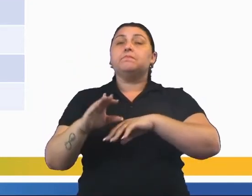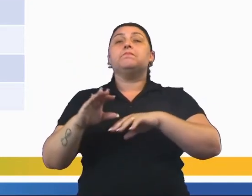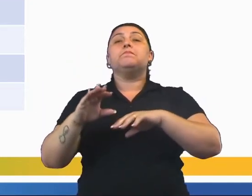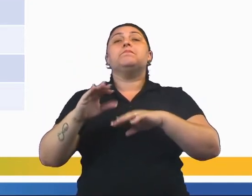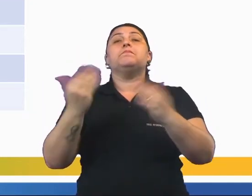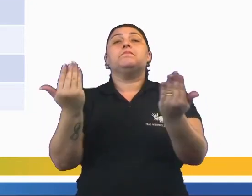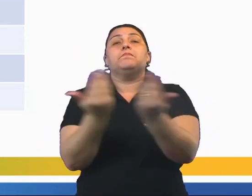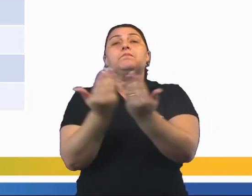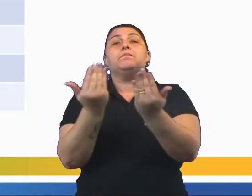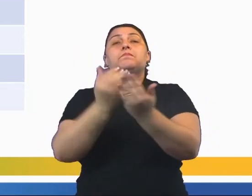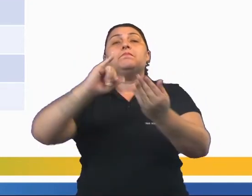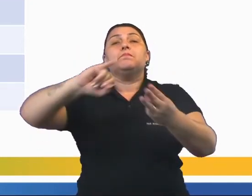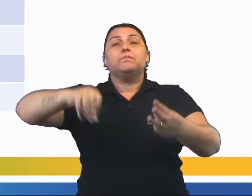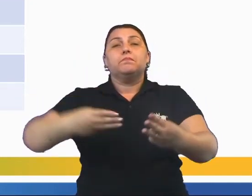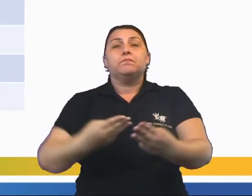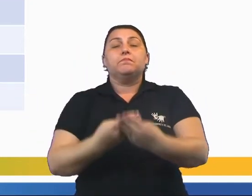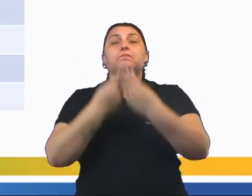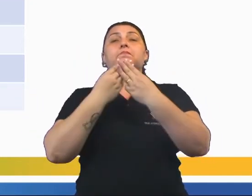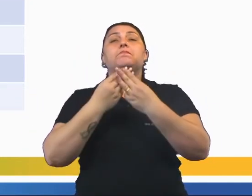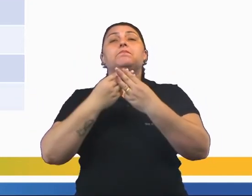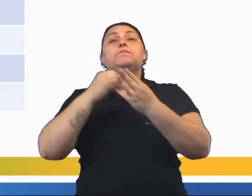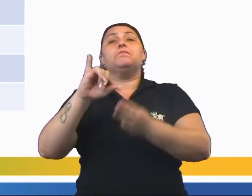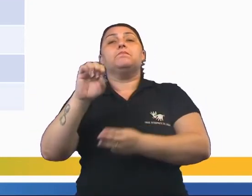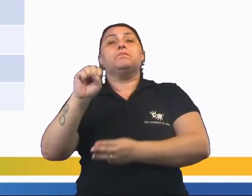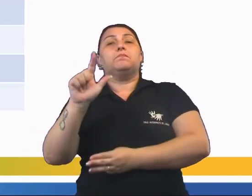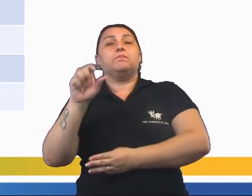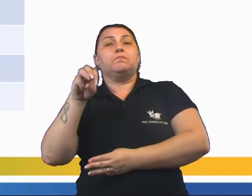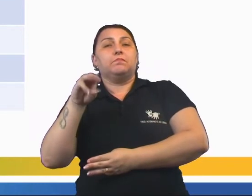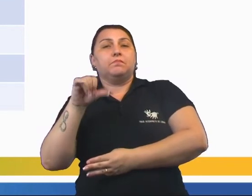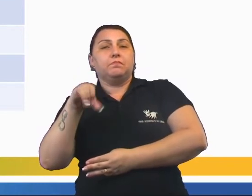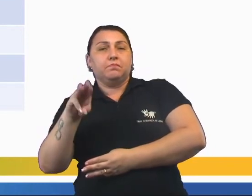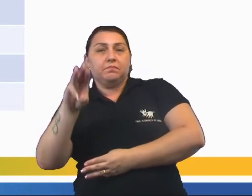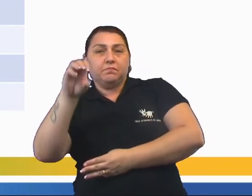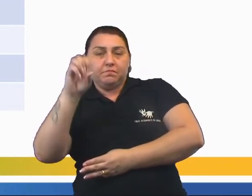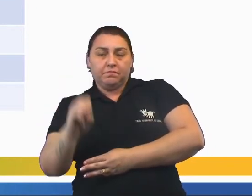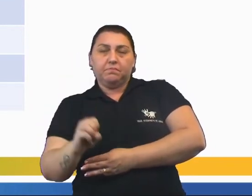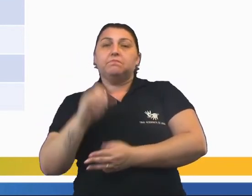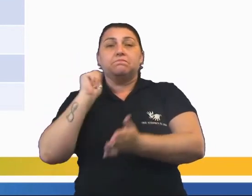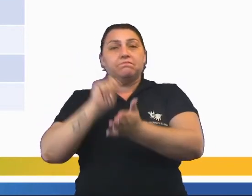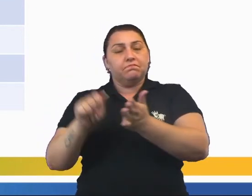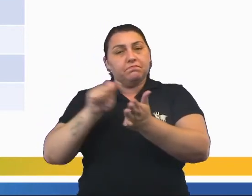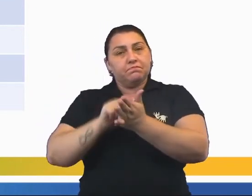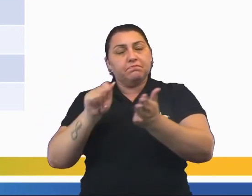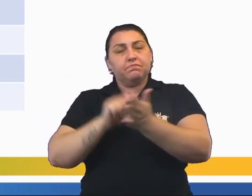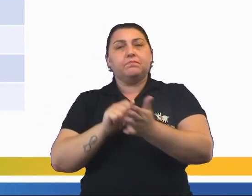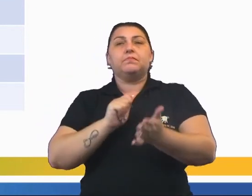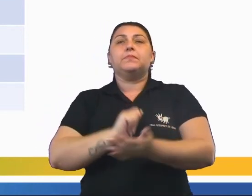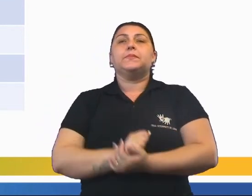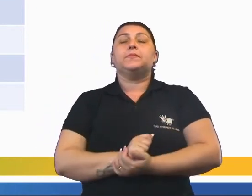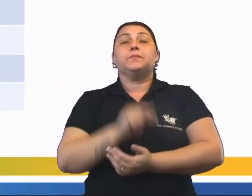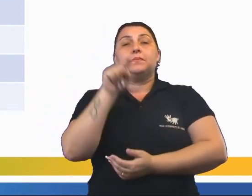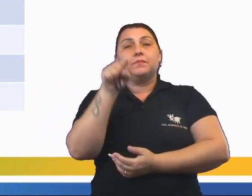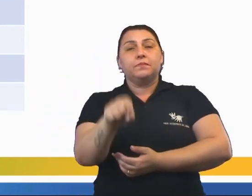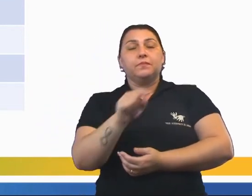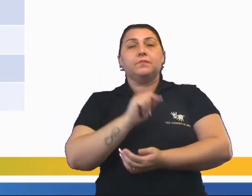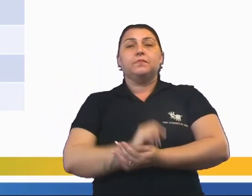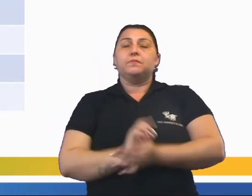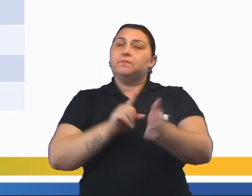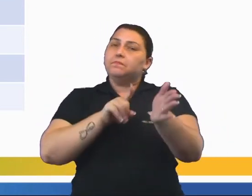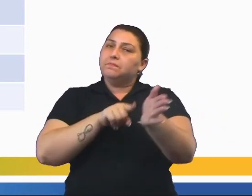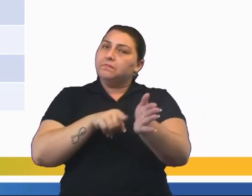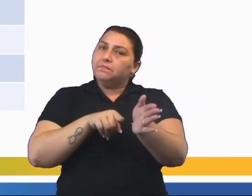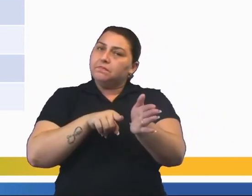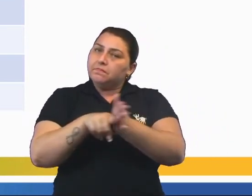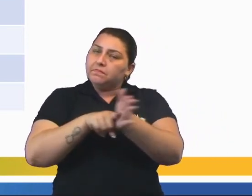cristianismo, do islamismo, do judaísmo, que você pesquisou. E nesse quadro você vai anotar aqueles que você